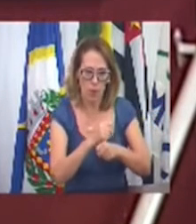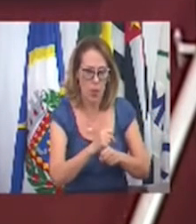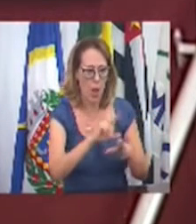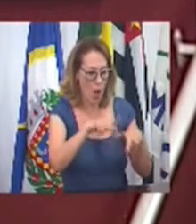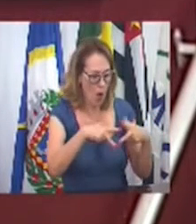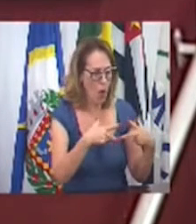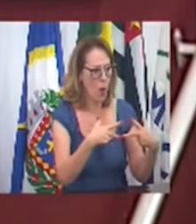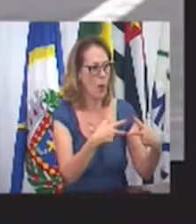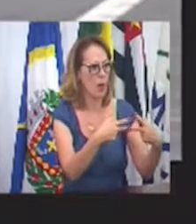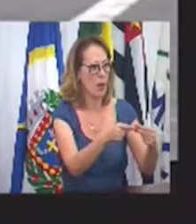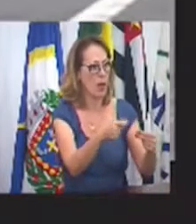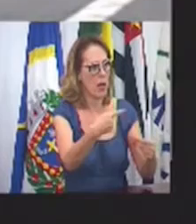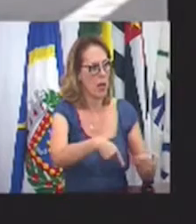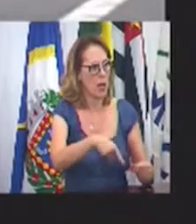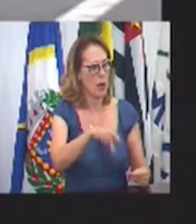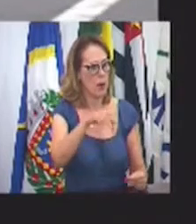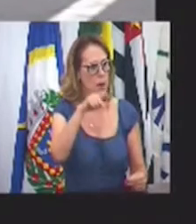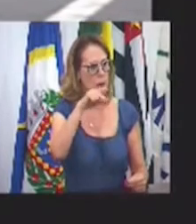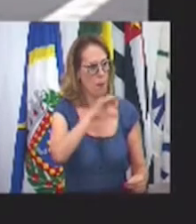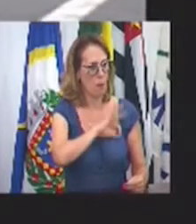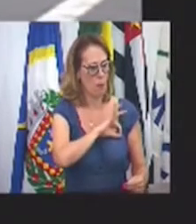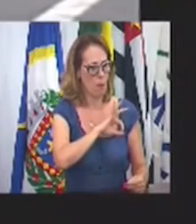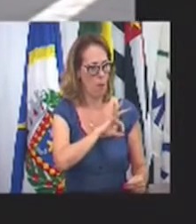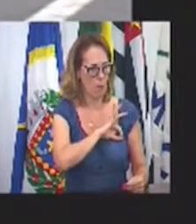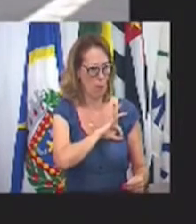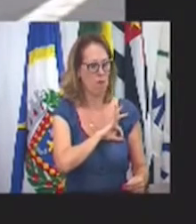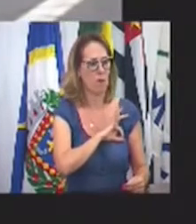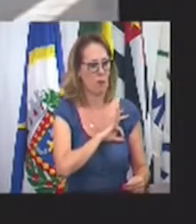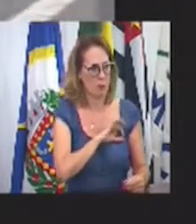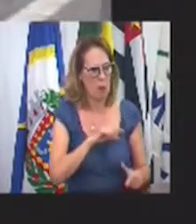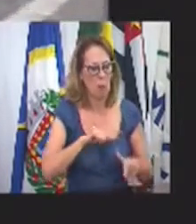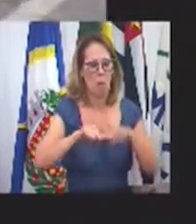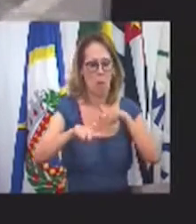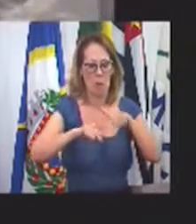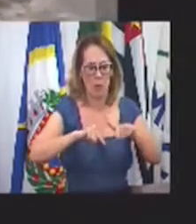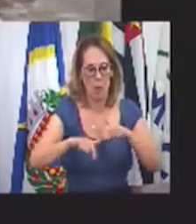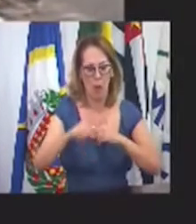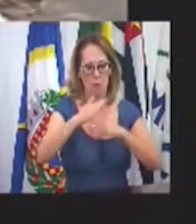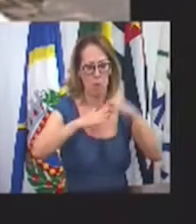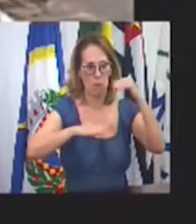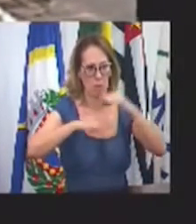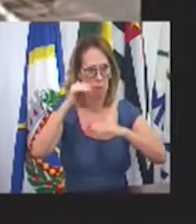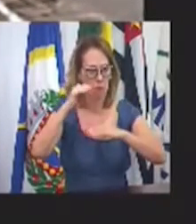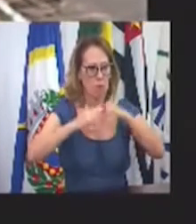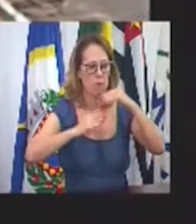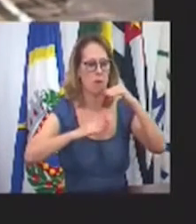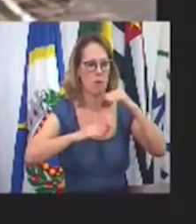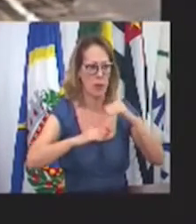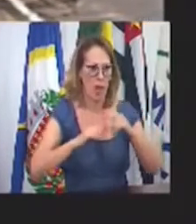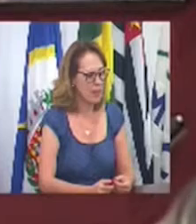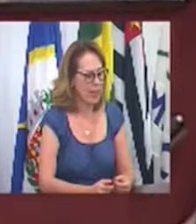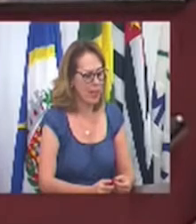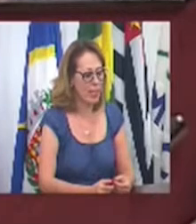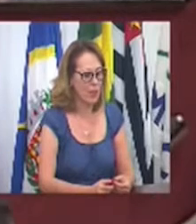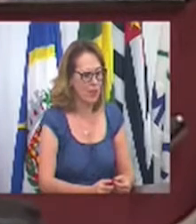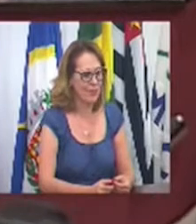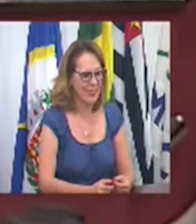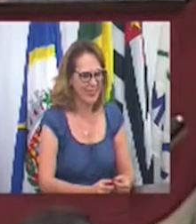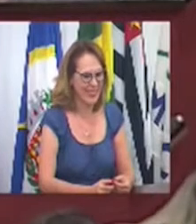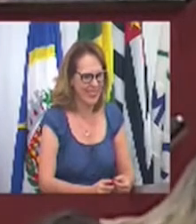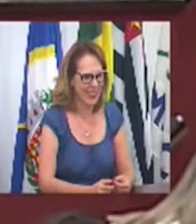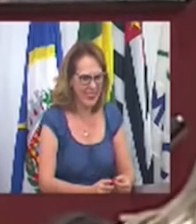com muita competência, amor e profissão, entrega sua vida para salvar a nossa. É